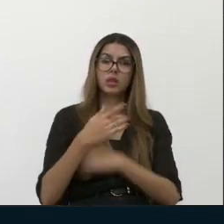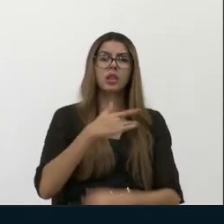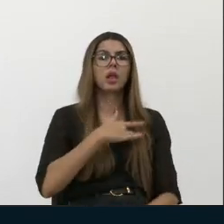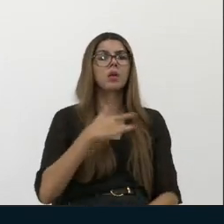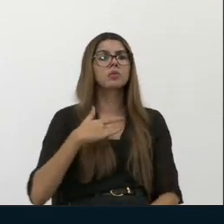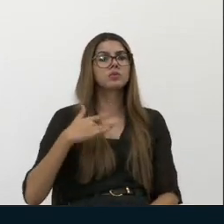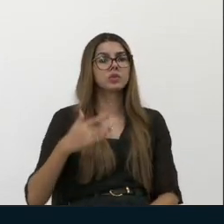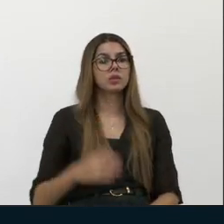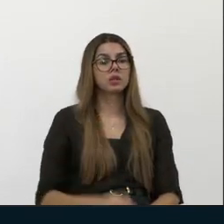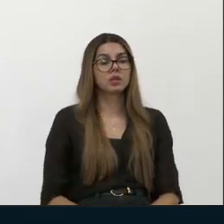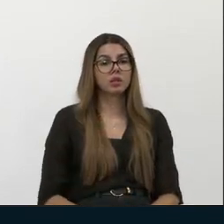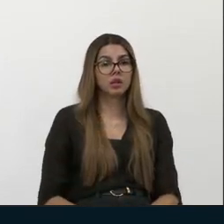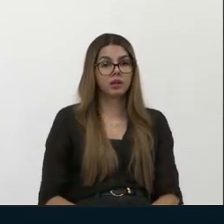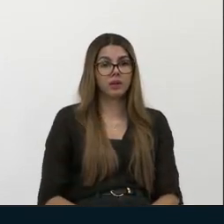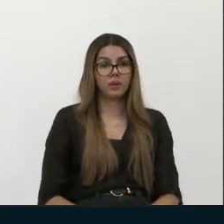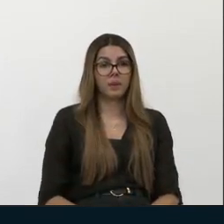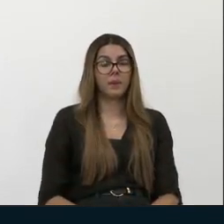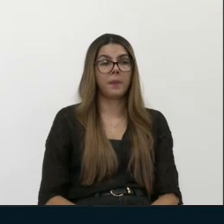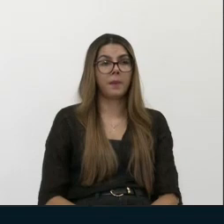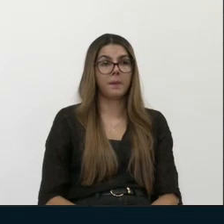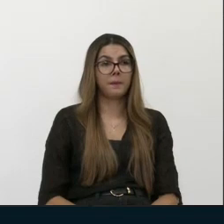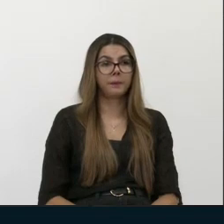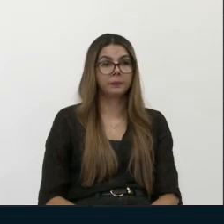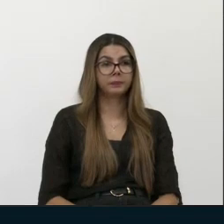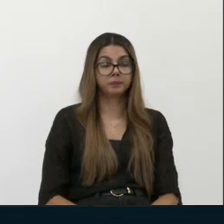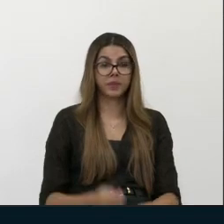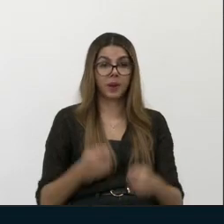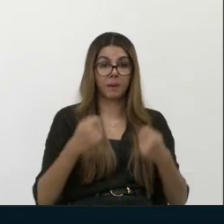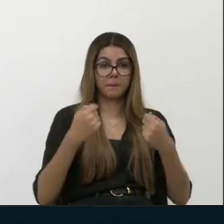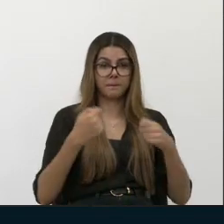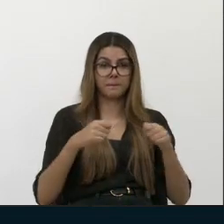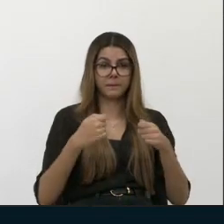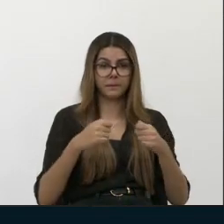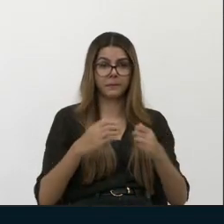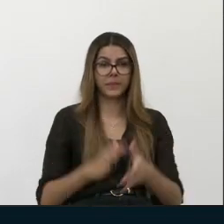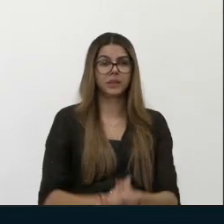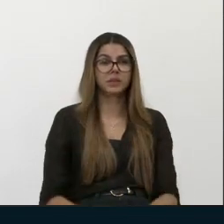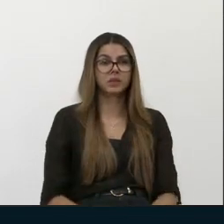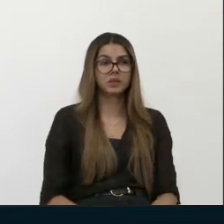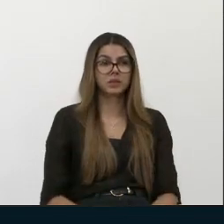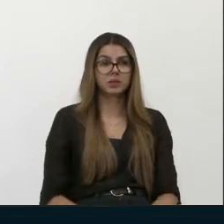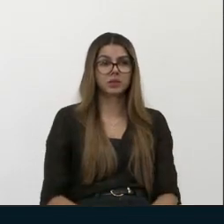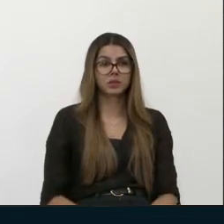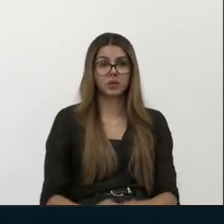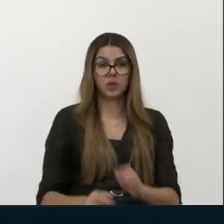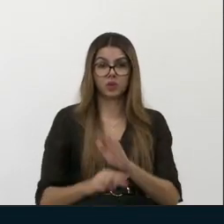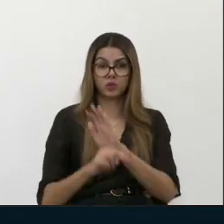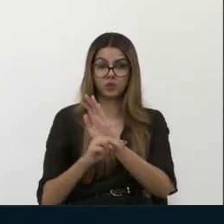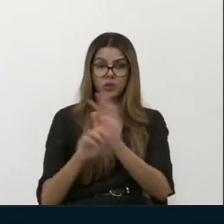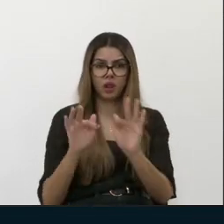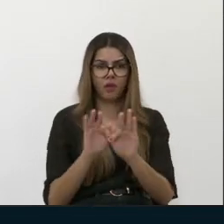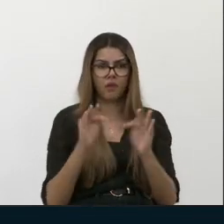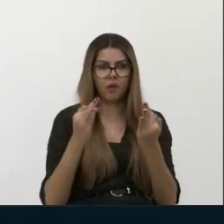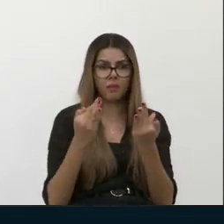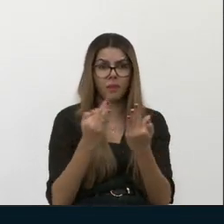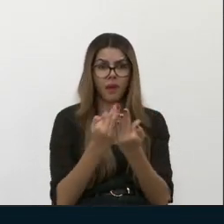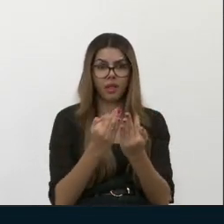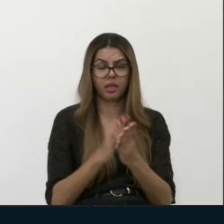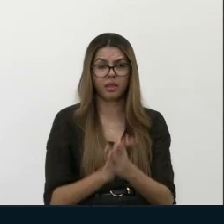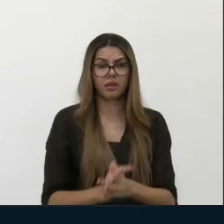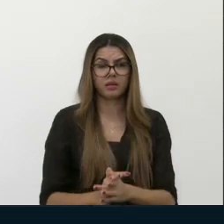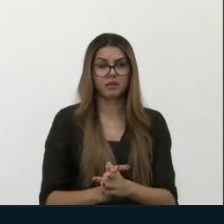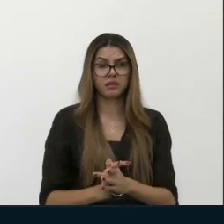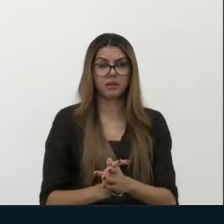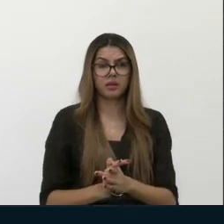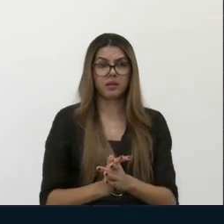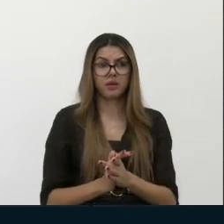Márcia, quando estivermos ali precisando de um recurso para um parente nosso fazer um tratamento que